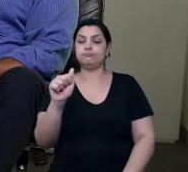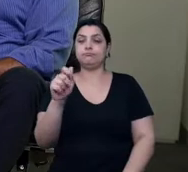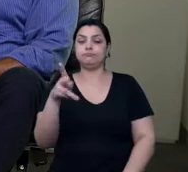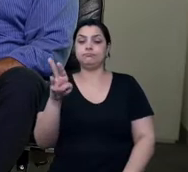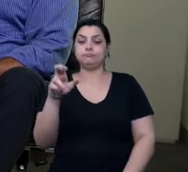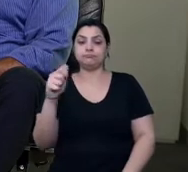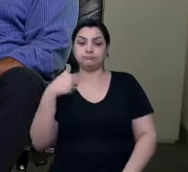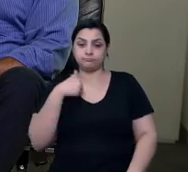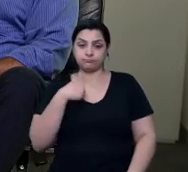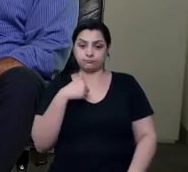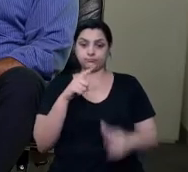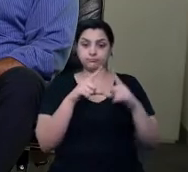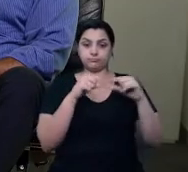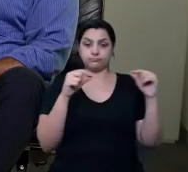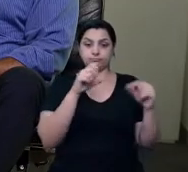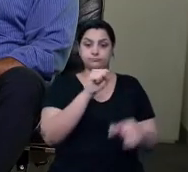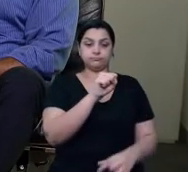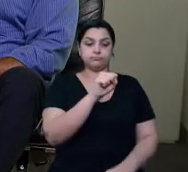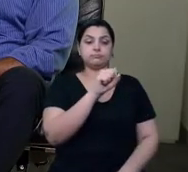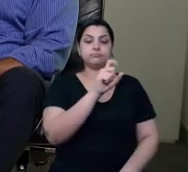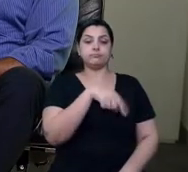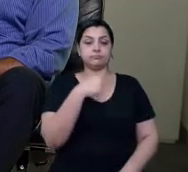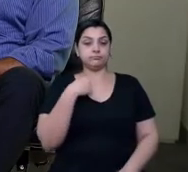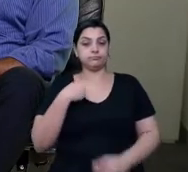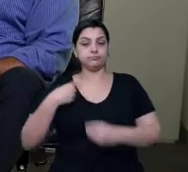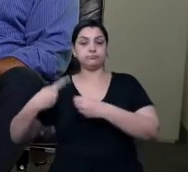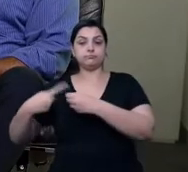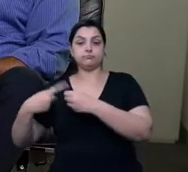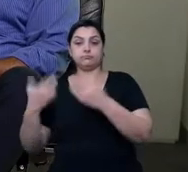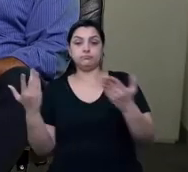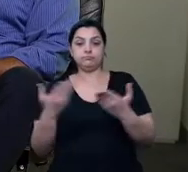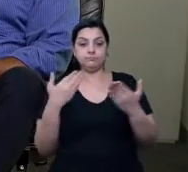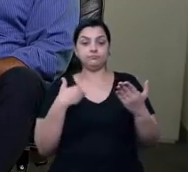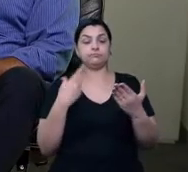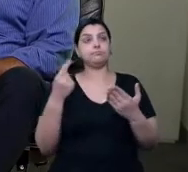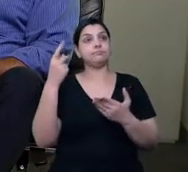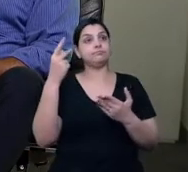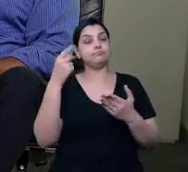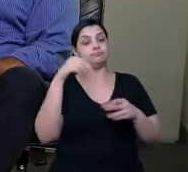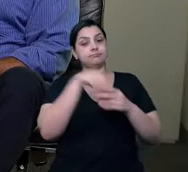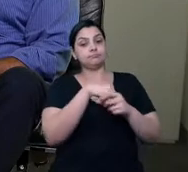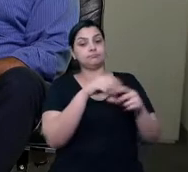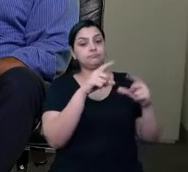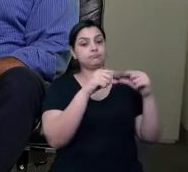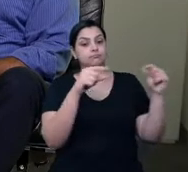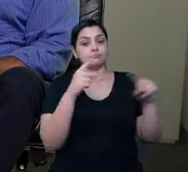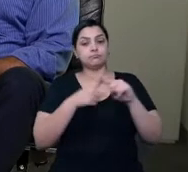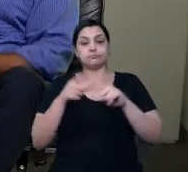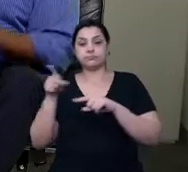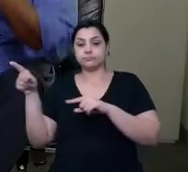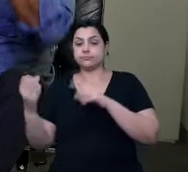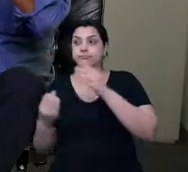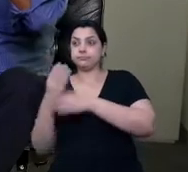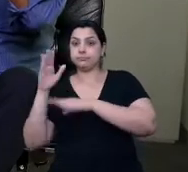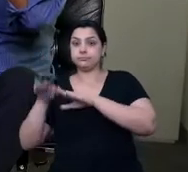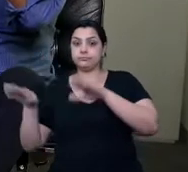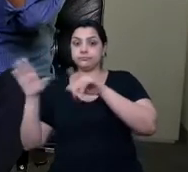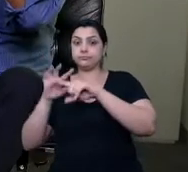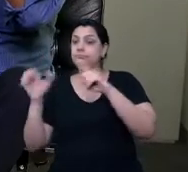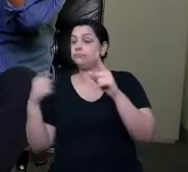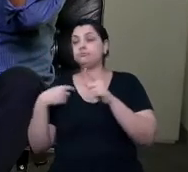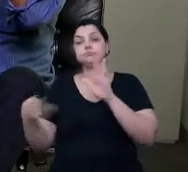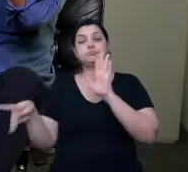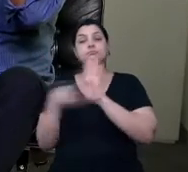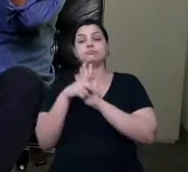DF, sou de uma cidade satélite. Hoje moro há mais tempo em Brasília do que a minha cidade de origem, mas minhas raízes são